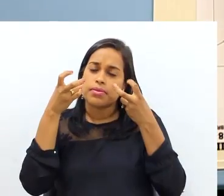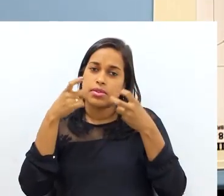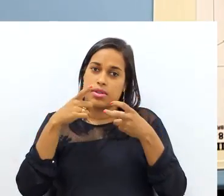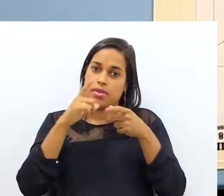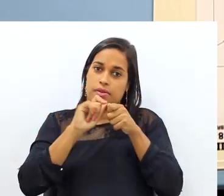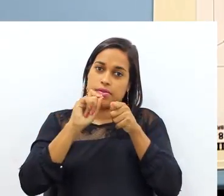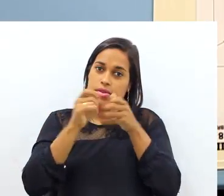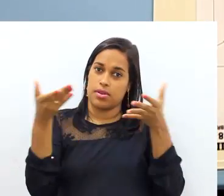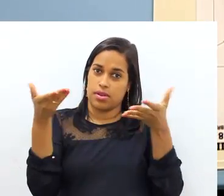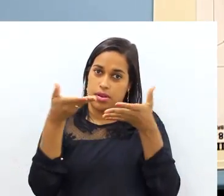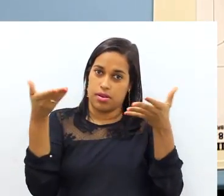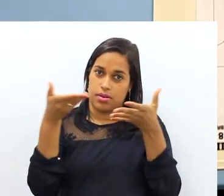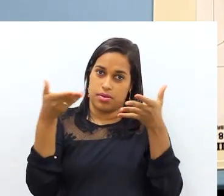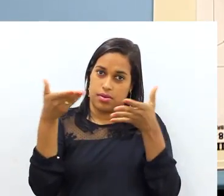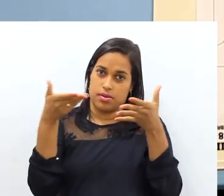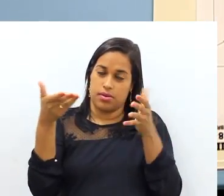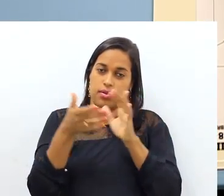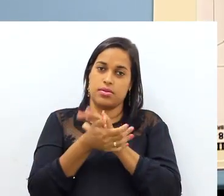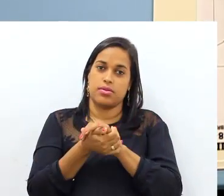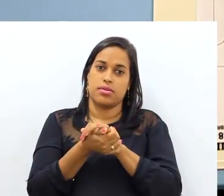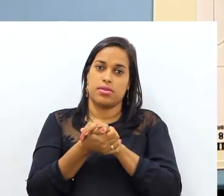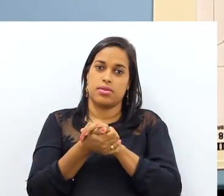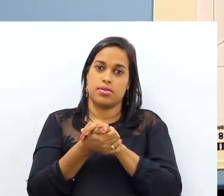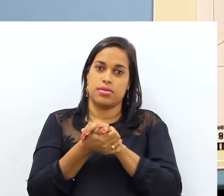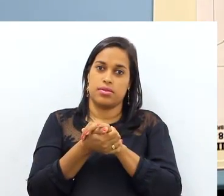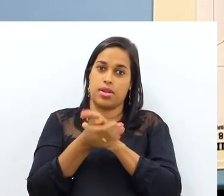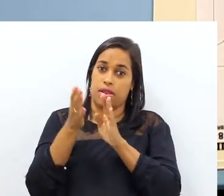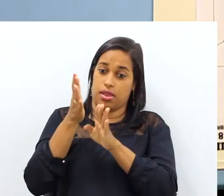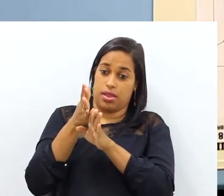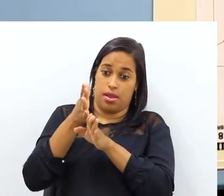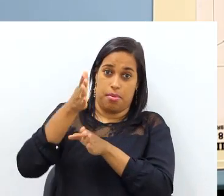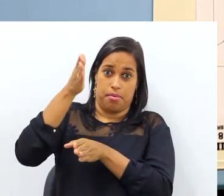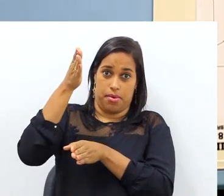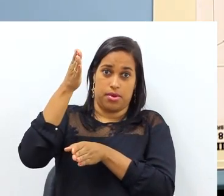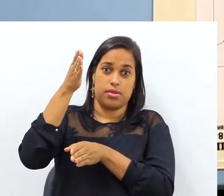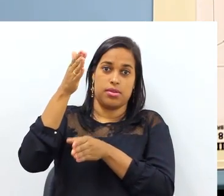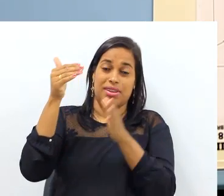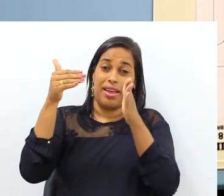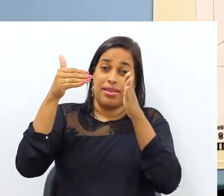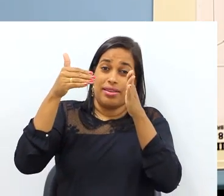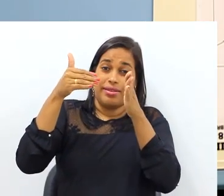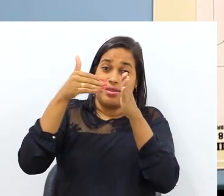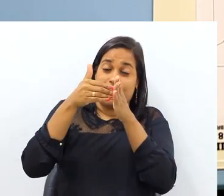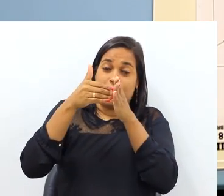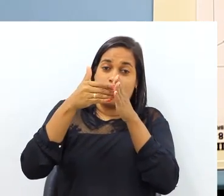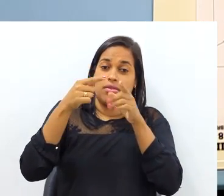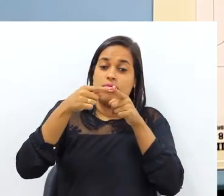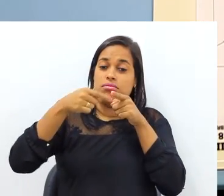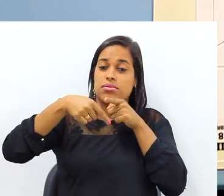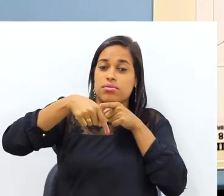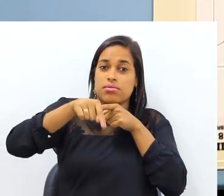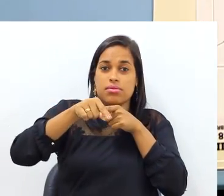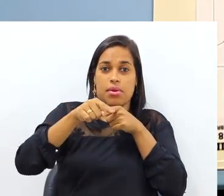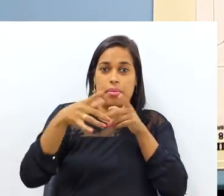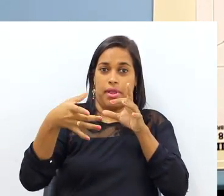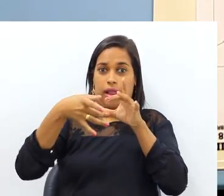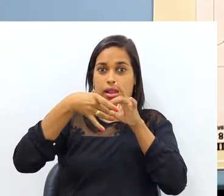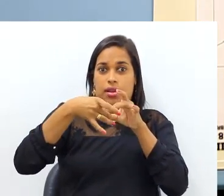Observem o que eu vou fazer agora. Da aresta dessa parede, eu liguei uma reta para o meu ponto de fuga,